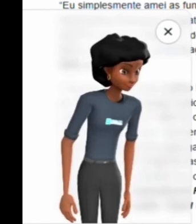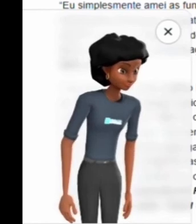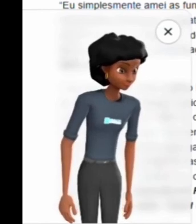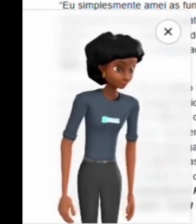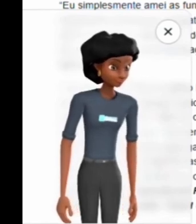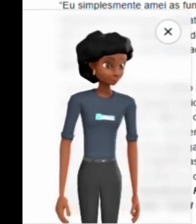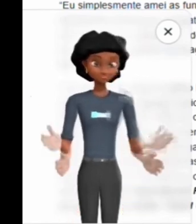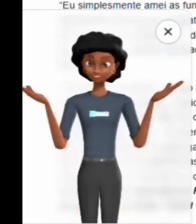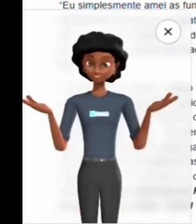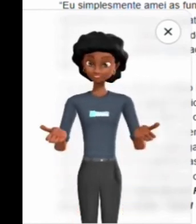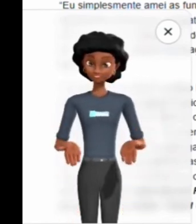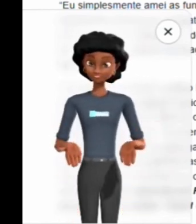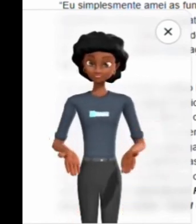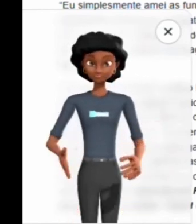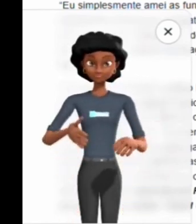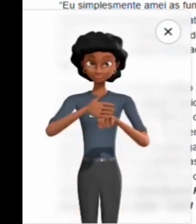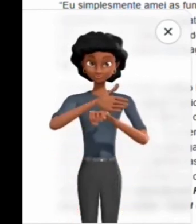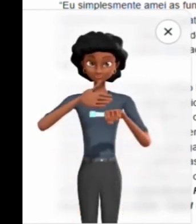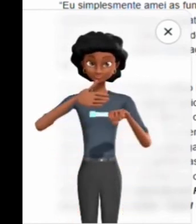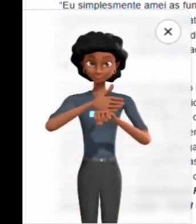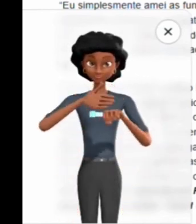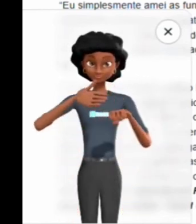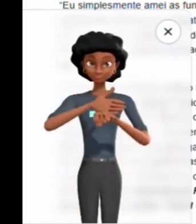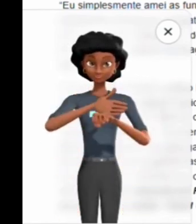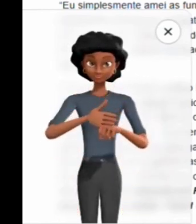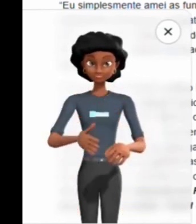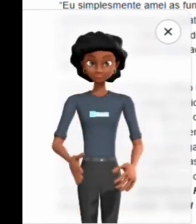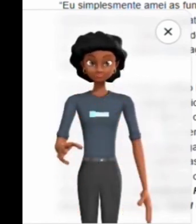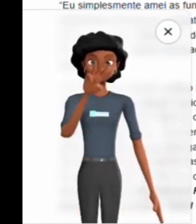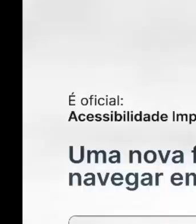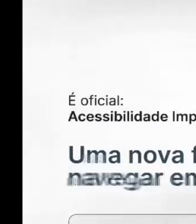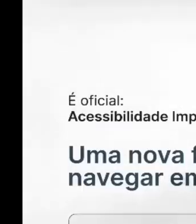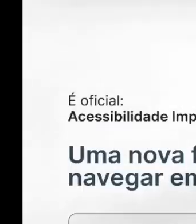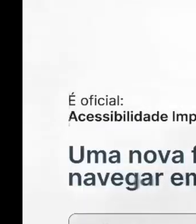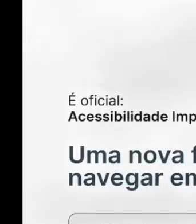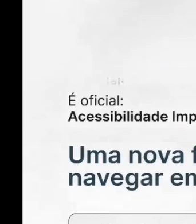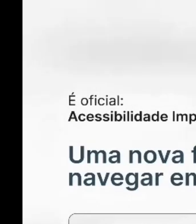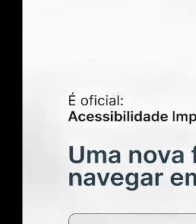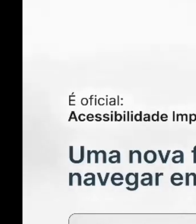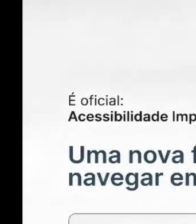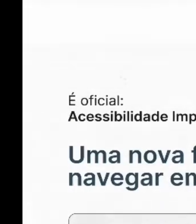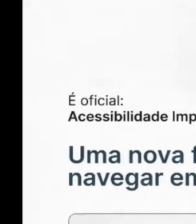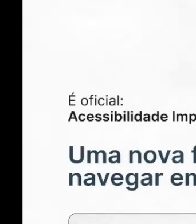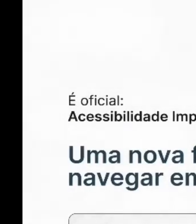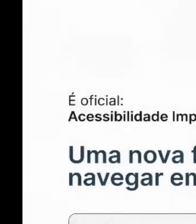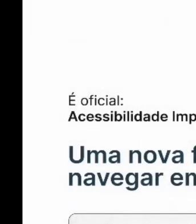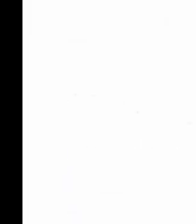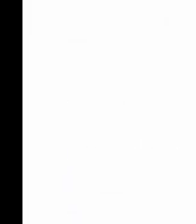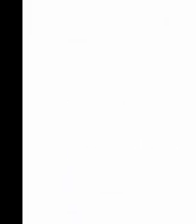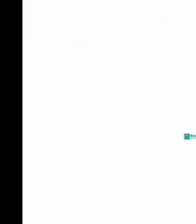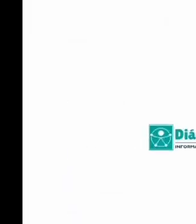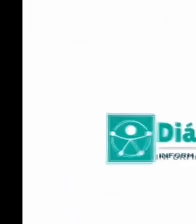digital no Brasil. Mais autonomia, mais acesso, mais inclusão no